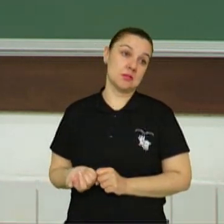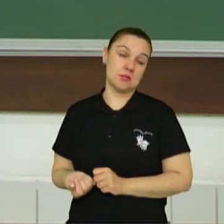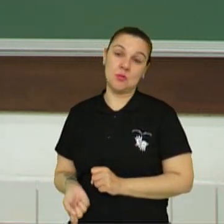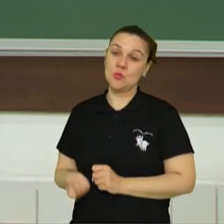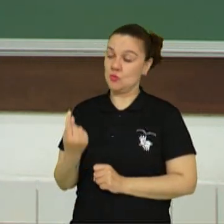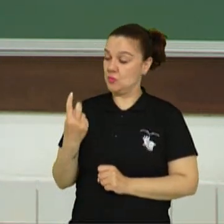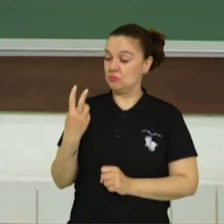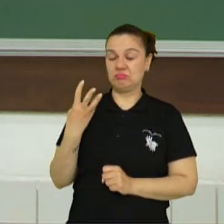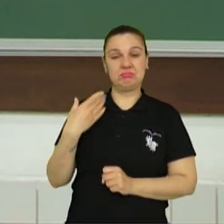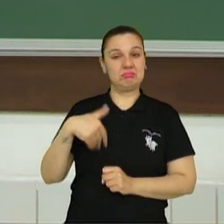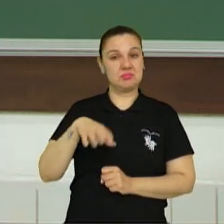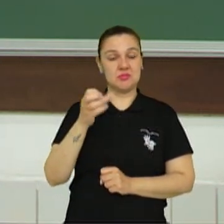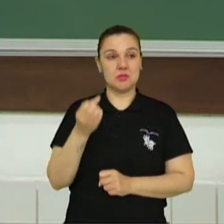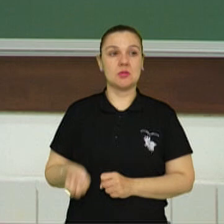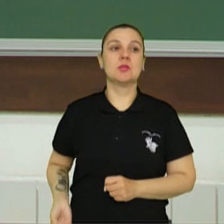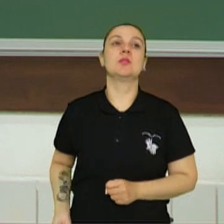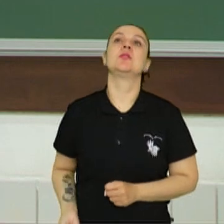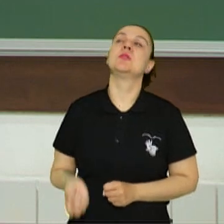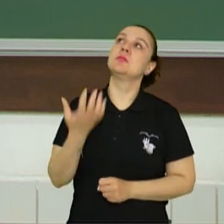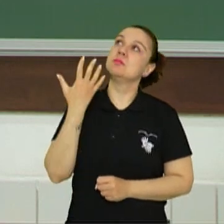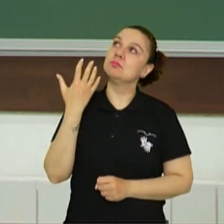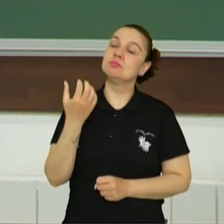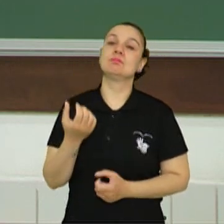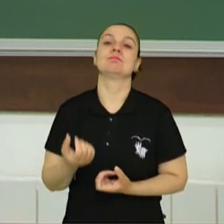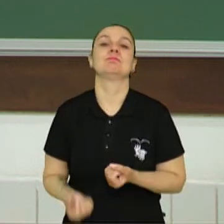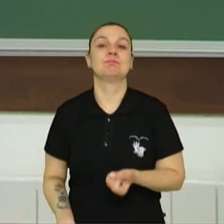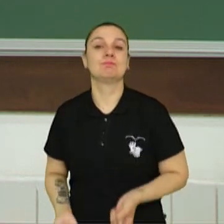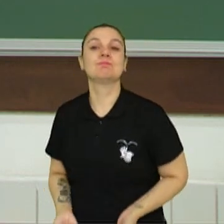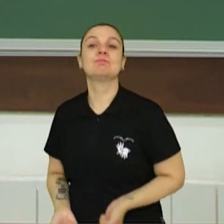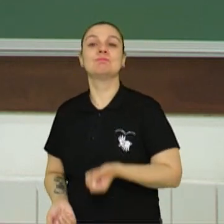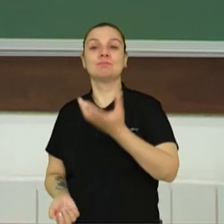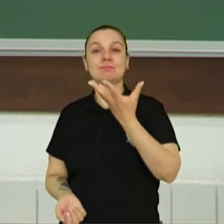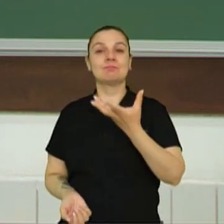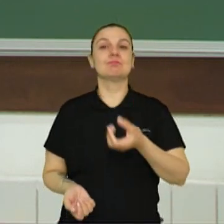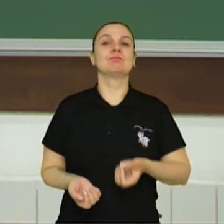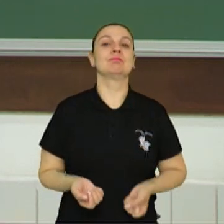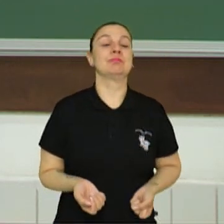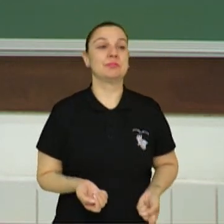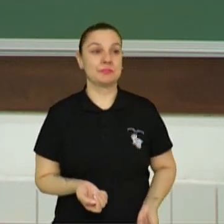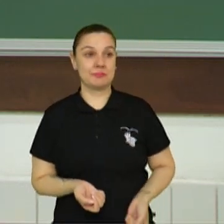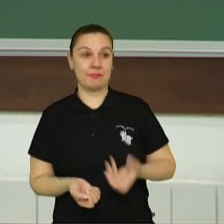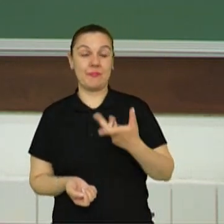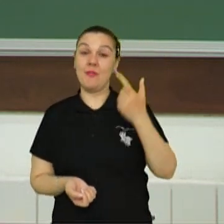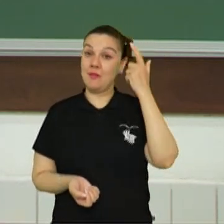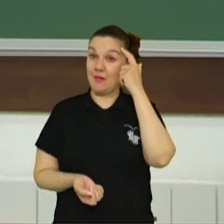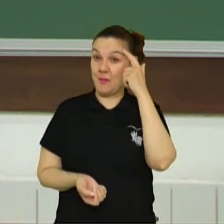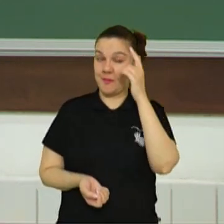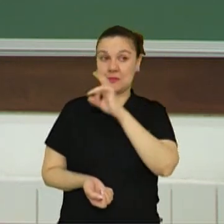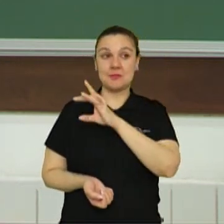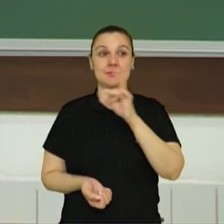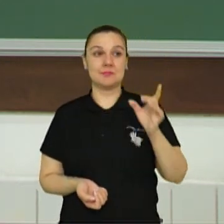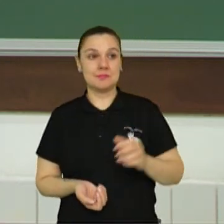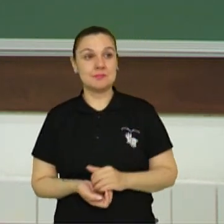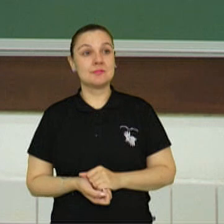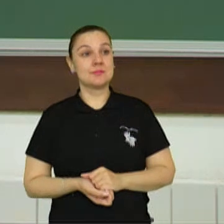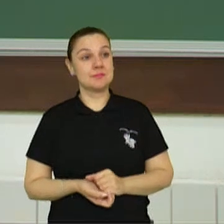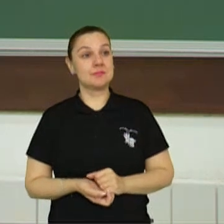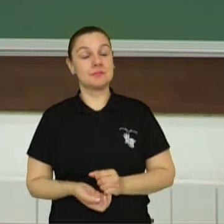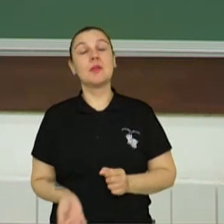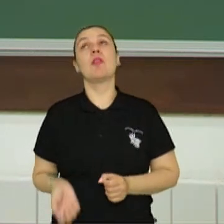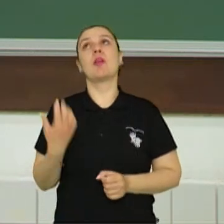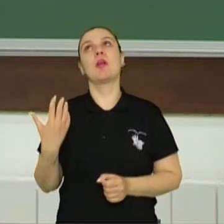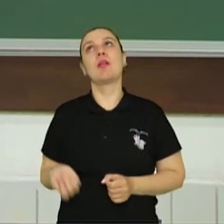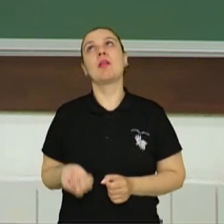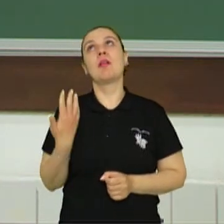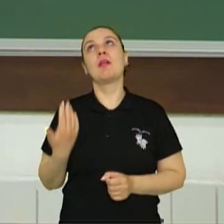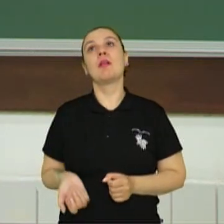jeito certo para eu bater, eu posso tentar de novo. Tá? Como eu disse, vai do bom senso também do atleta. Né? Não dá para ele fazer 20